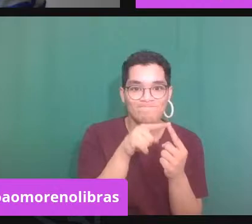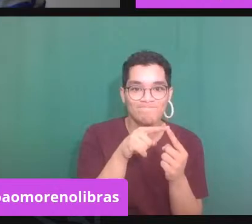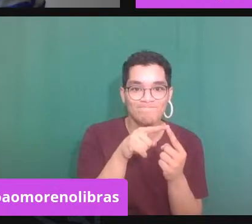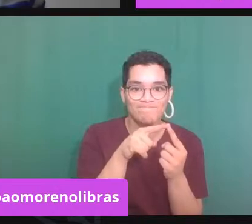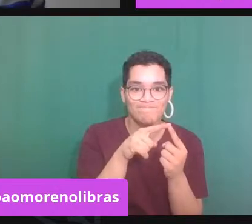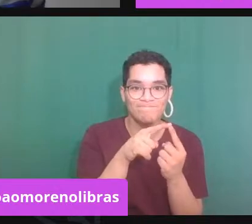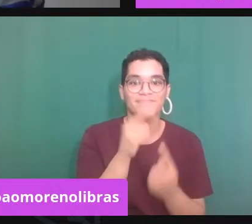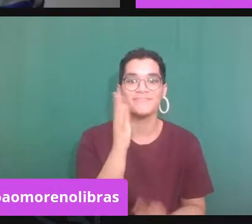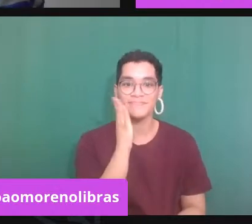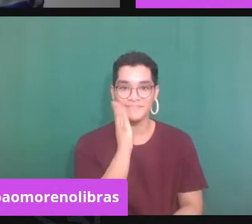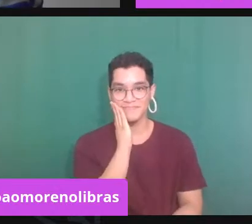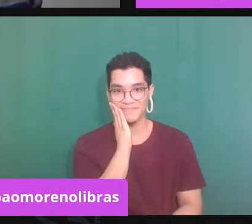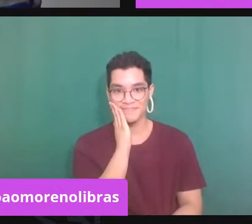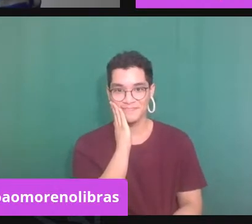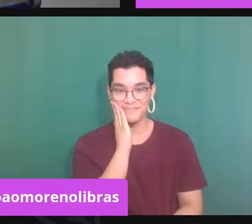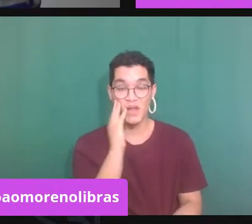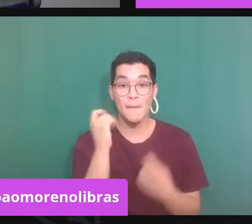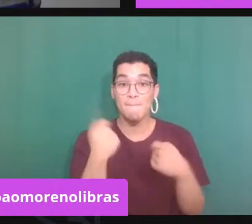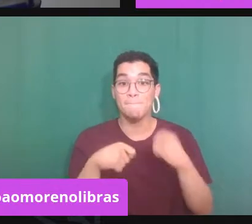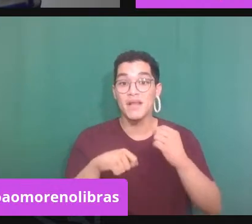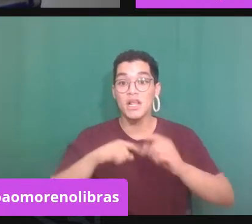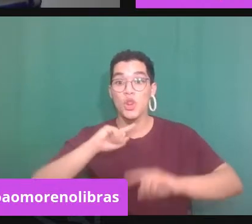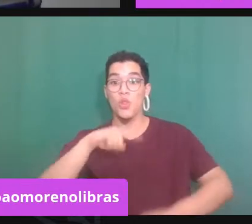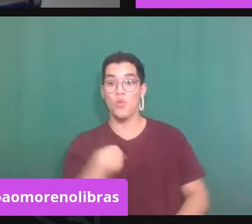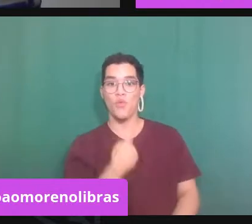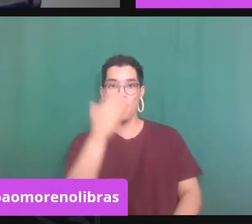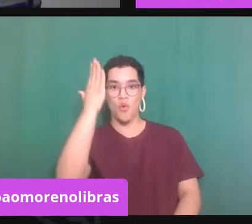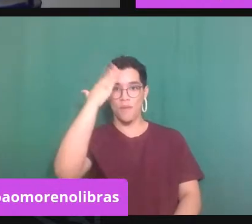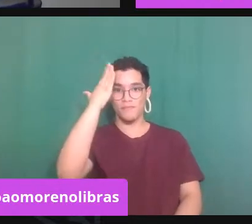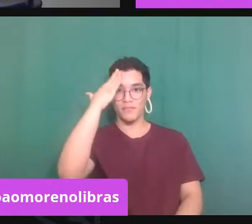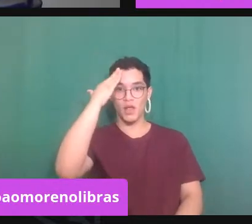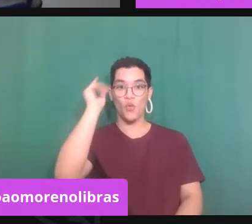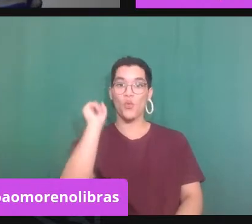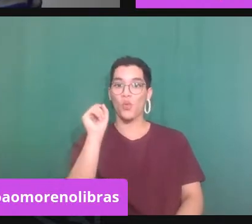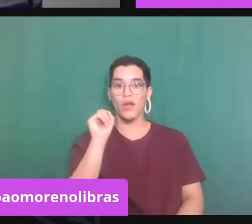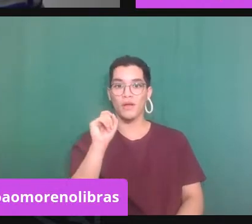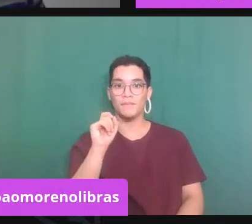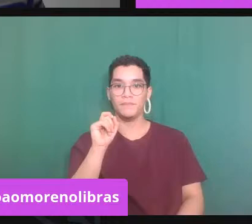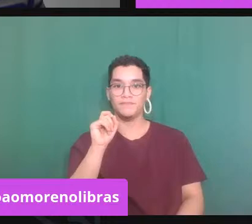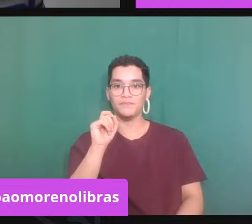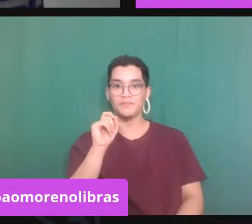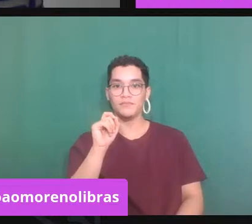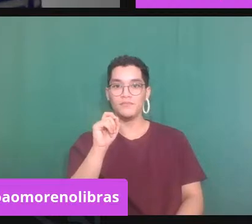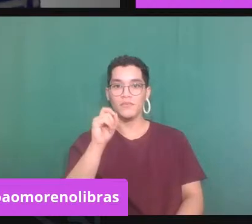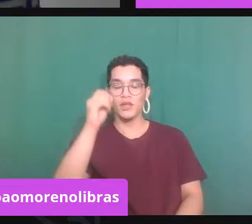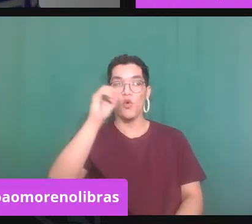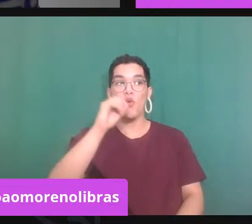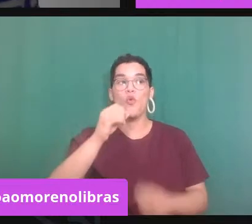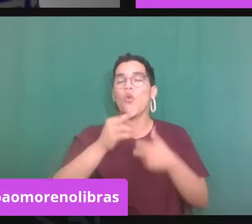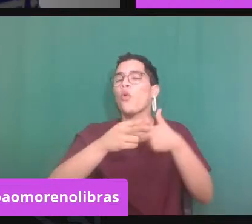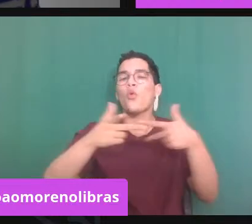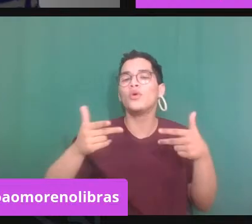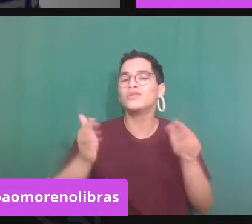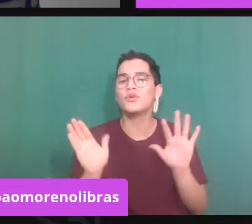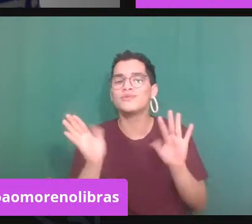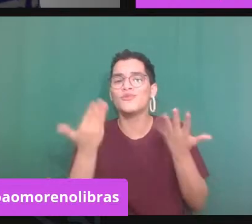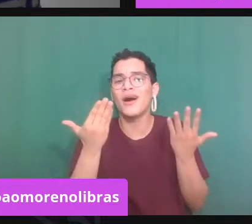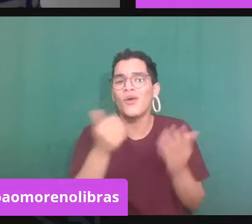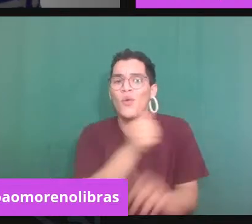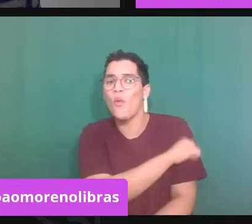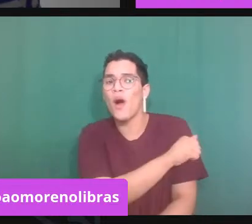Saiba aquilo que o seu aluno sabe o que ele não sabe, né? E ancore o conhecimento, o